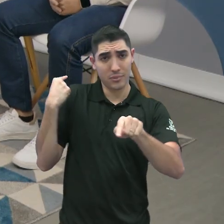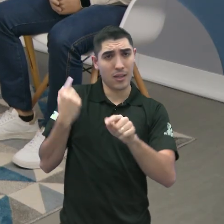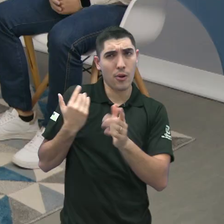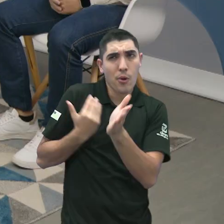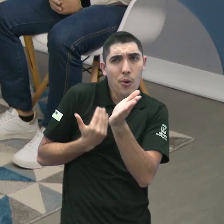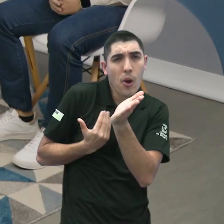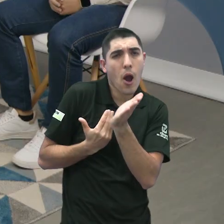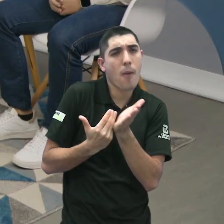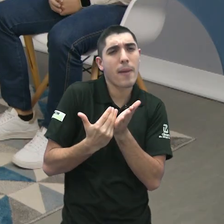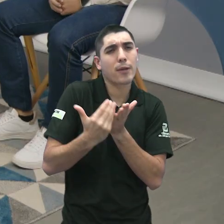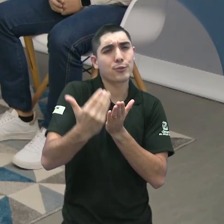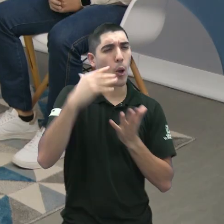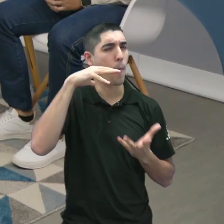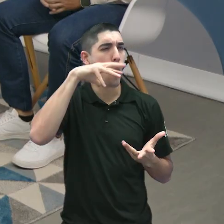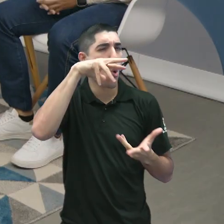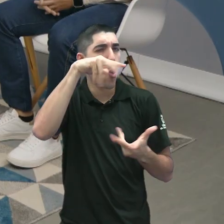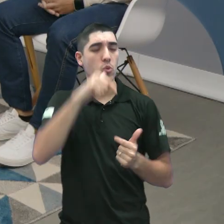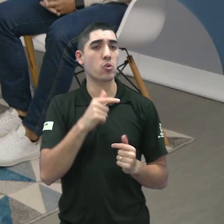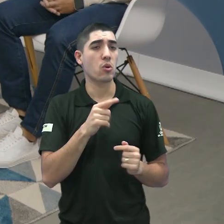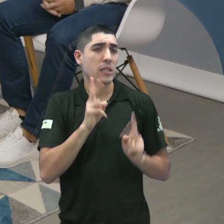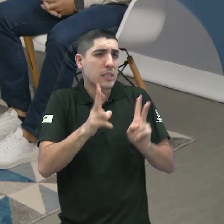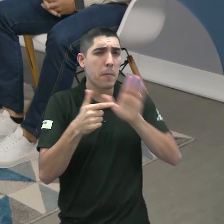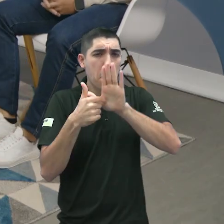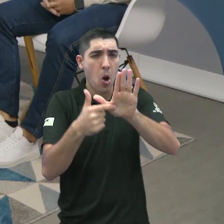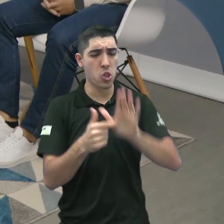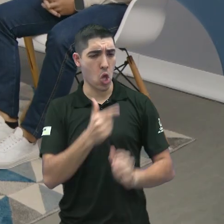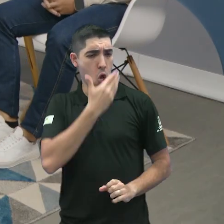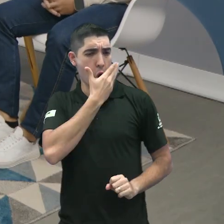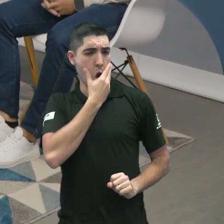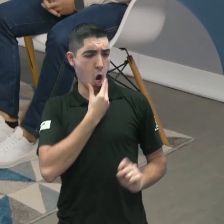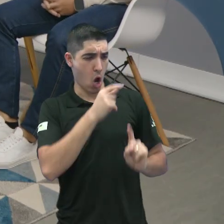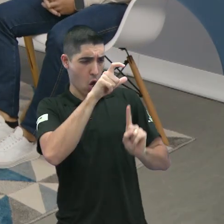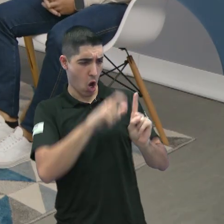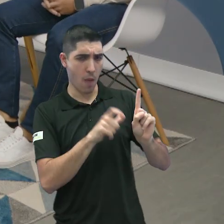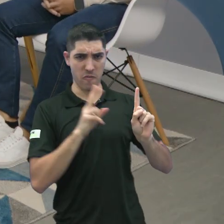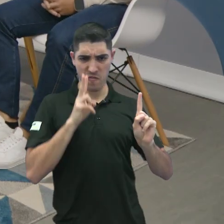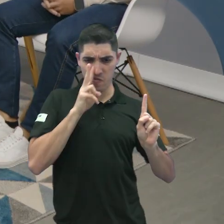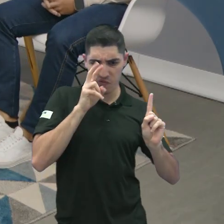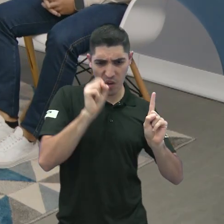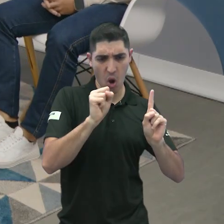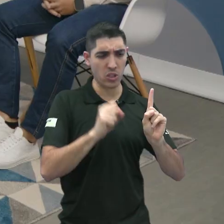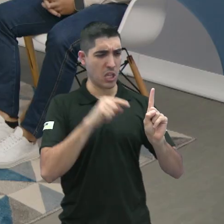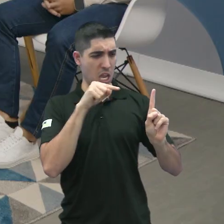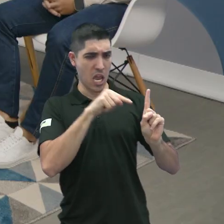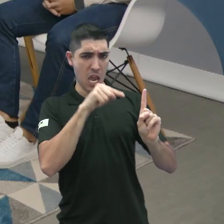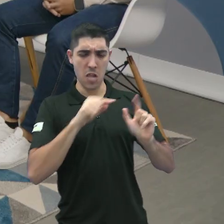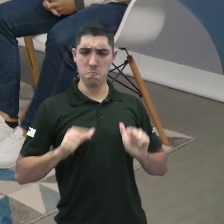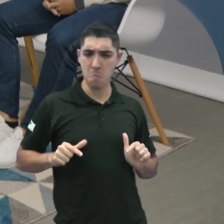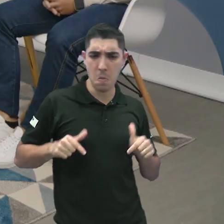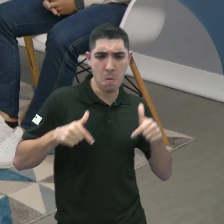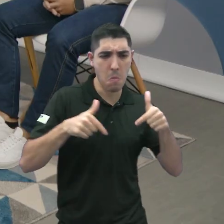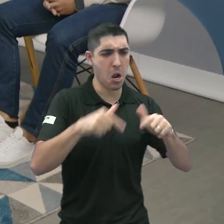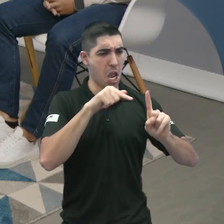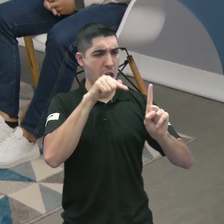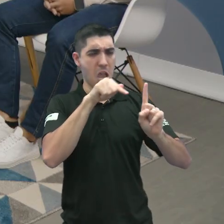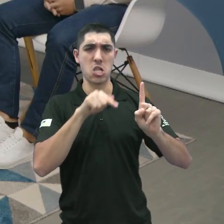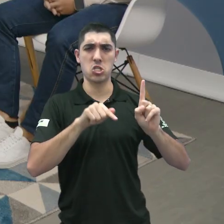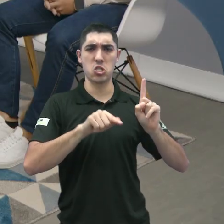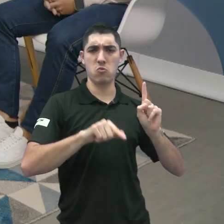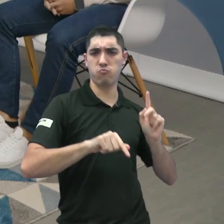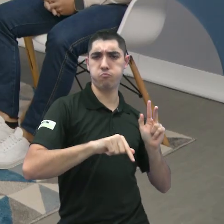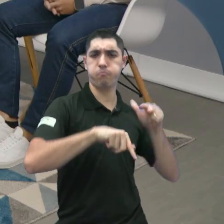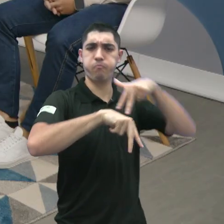que o homem, ele representa força, é o provedor, ele tem de estar ali sempre forte, não pode